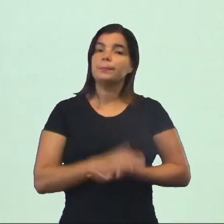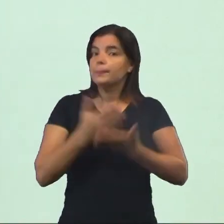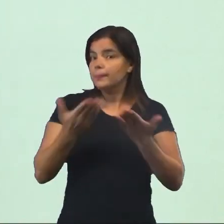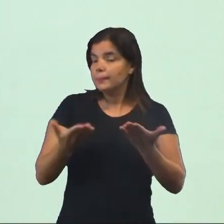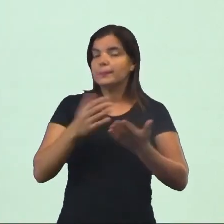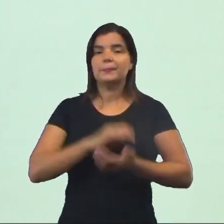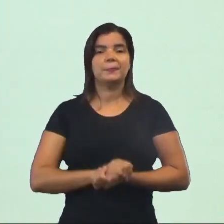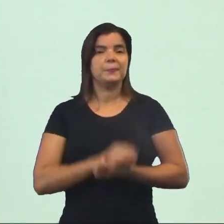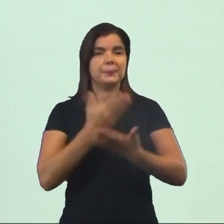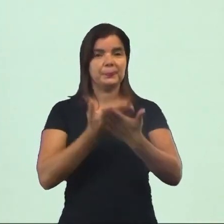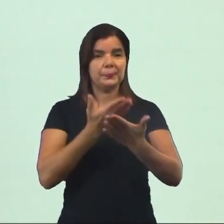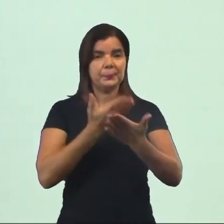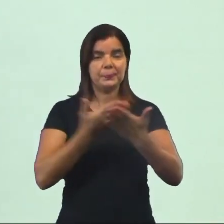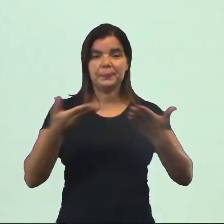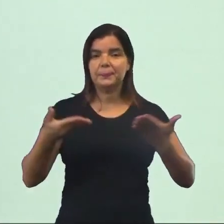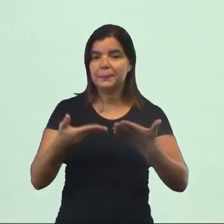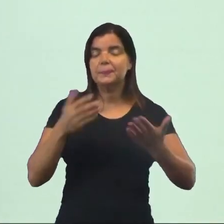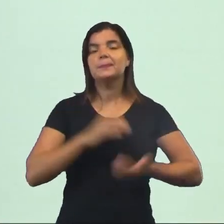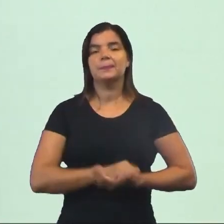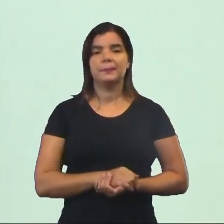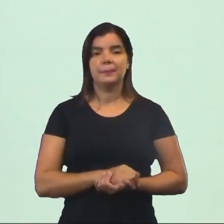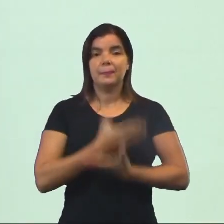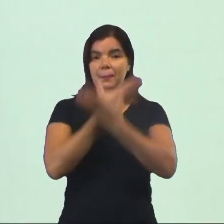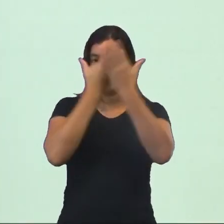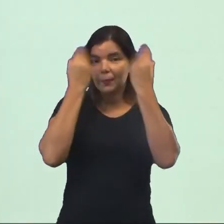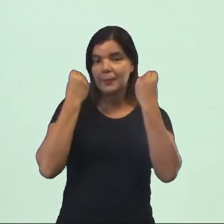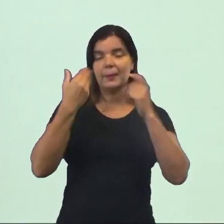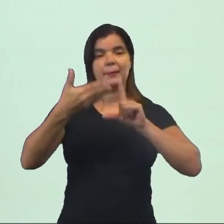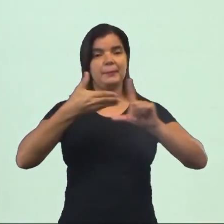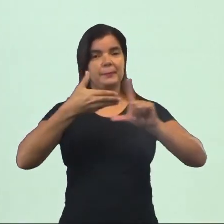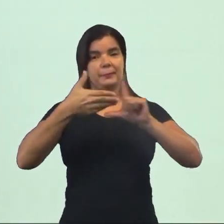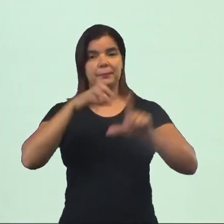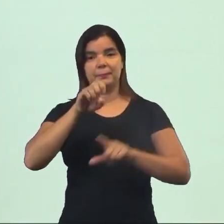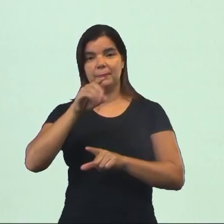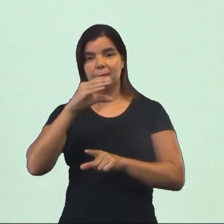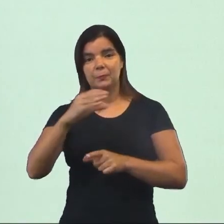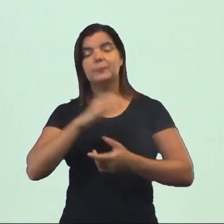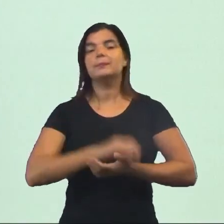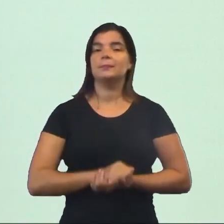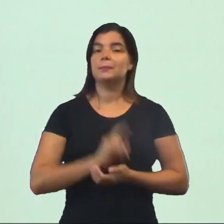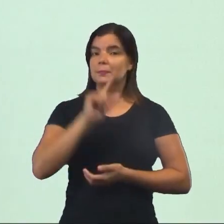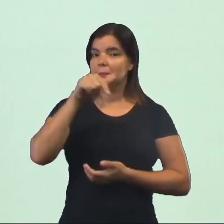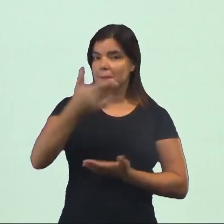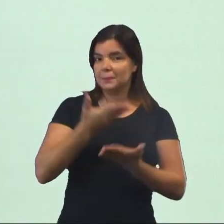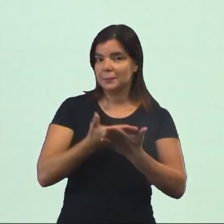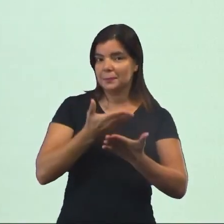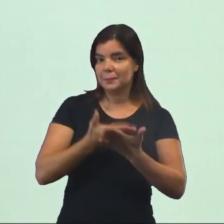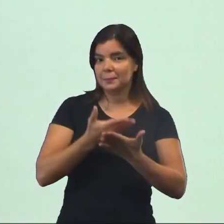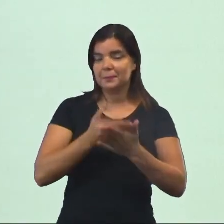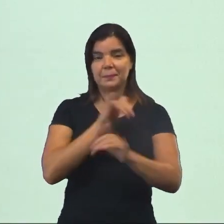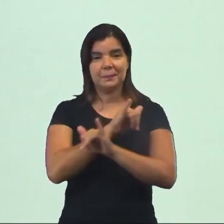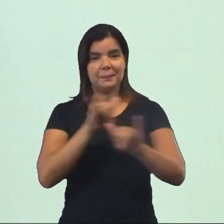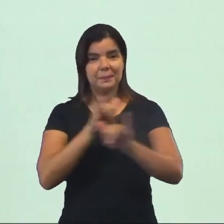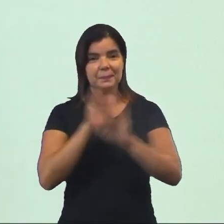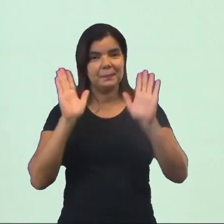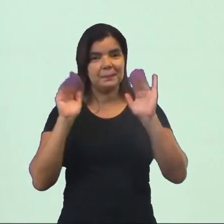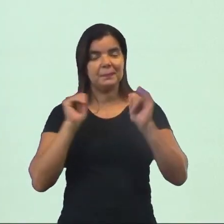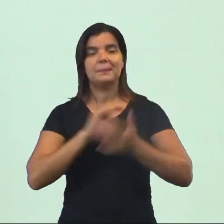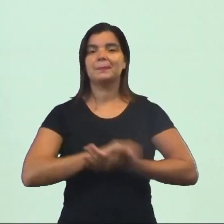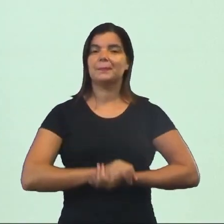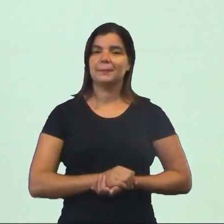essa foi a nossa aula de hoje. Não esqueçam de acessar a plataforma Eduque para mais aulas e mais informações.